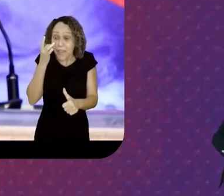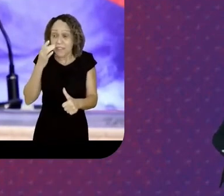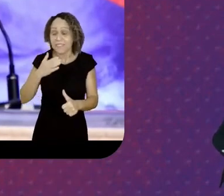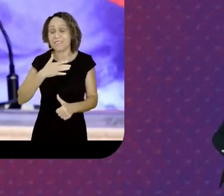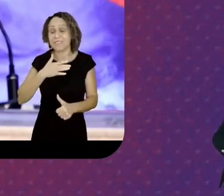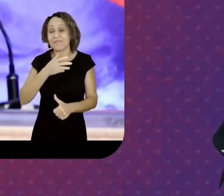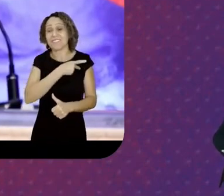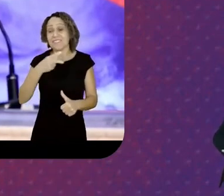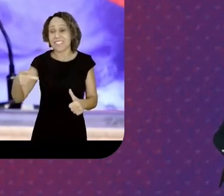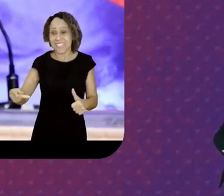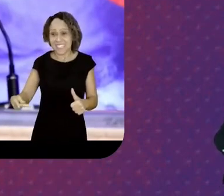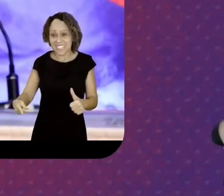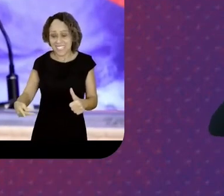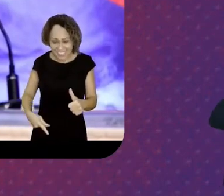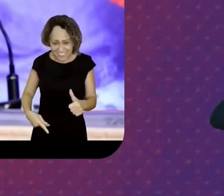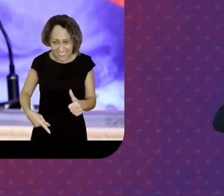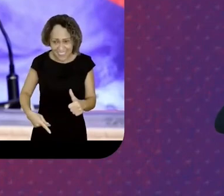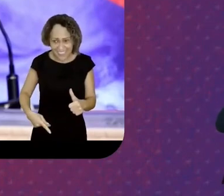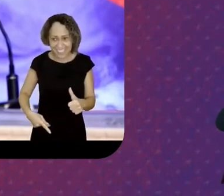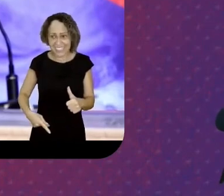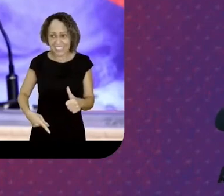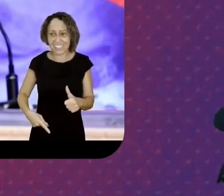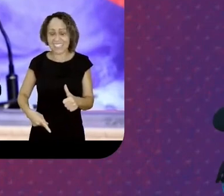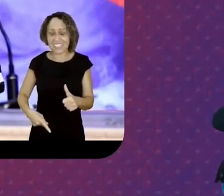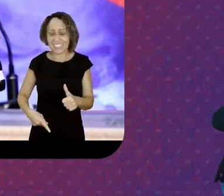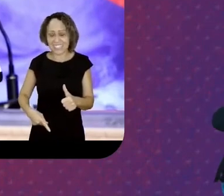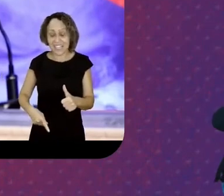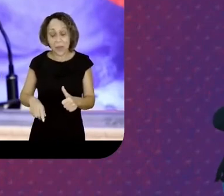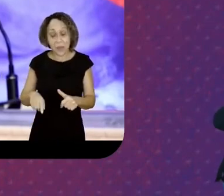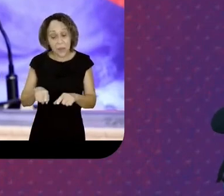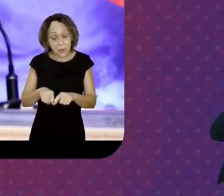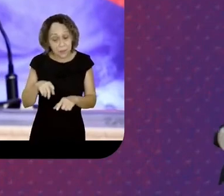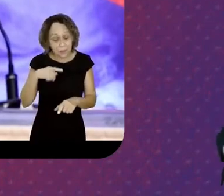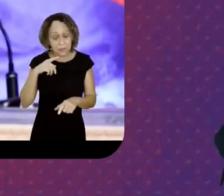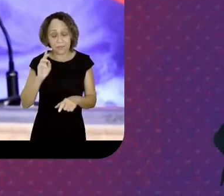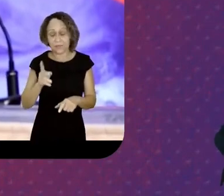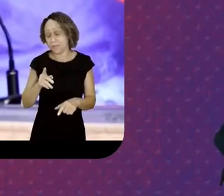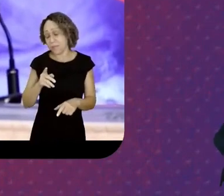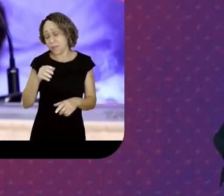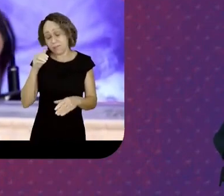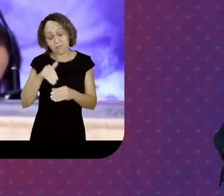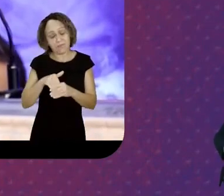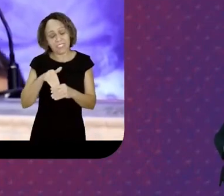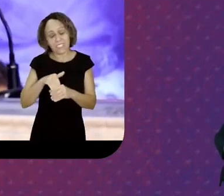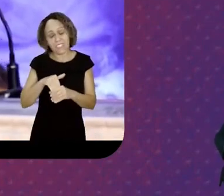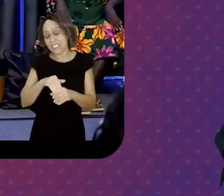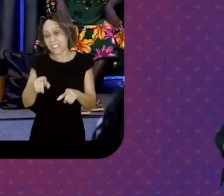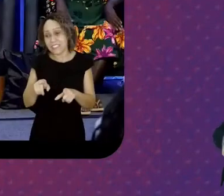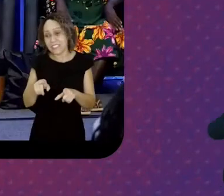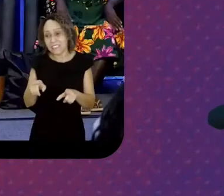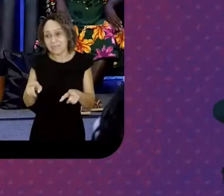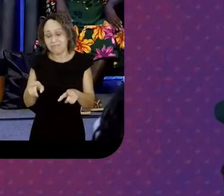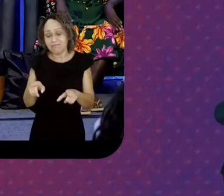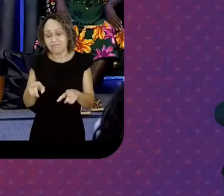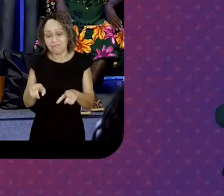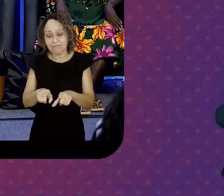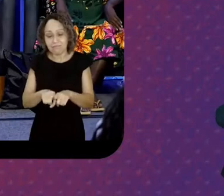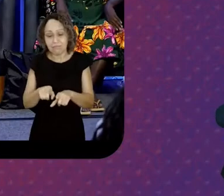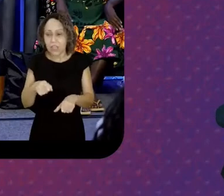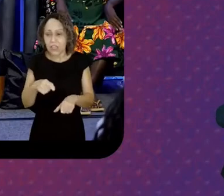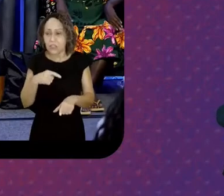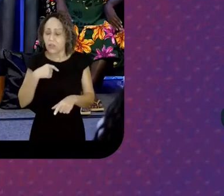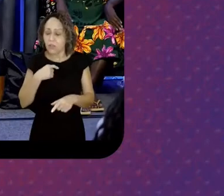Então, eu tenho um pouco o que falar, mas muito o que dizer, que é agradecer ao presidente Lula,